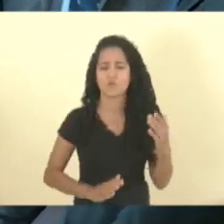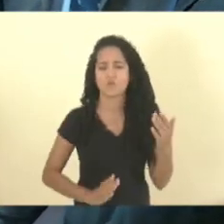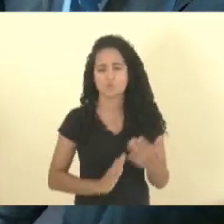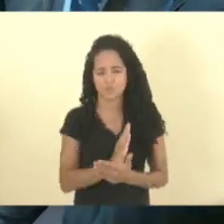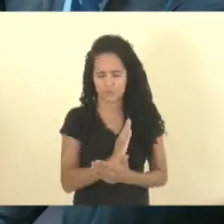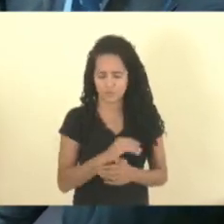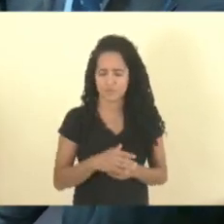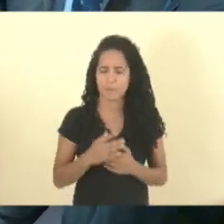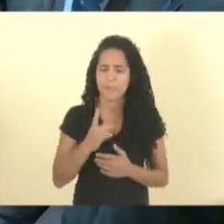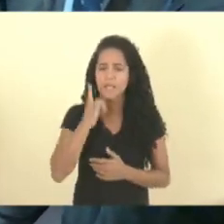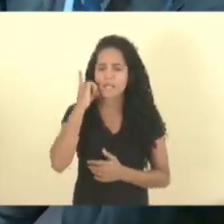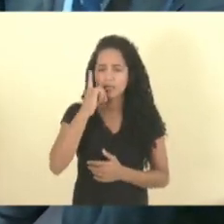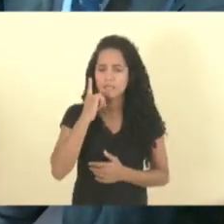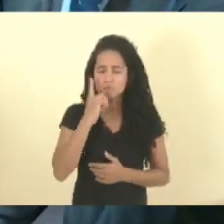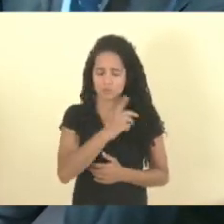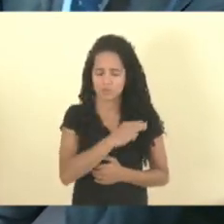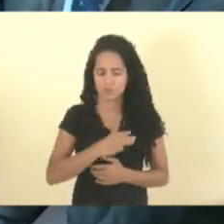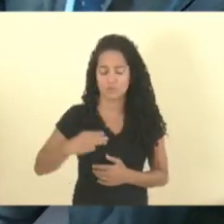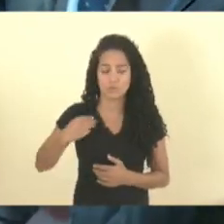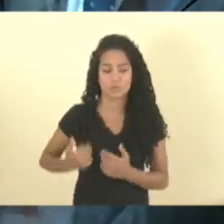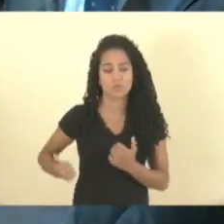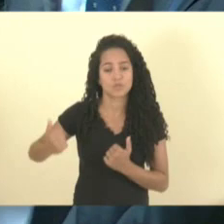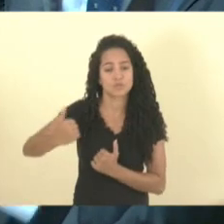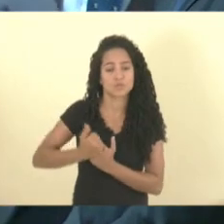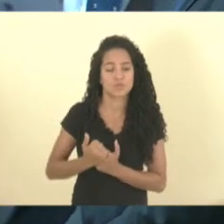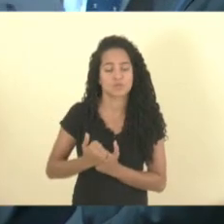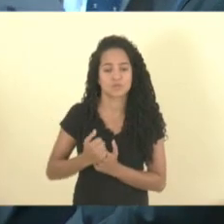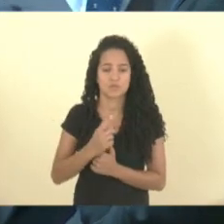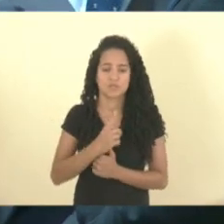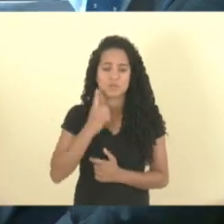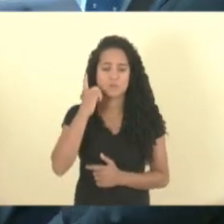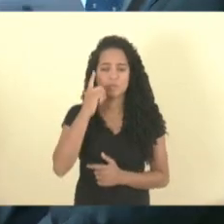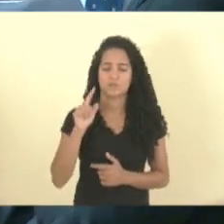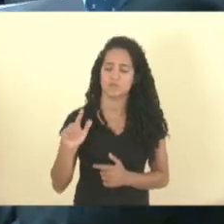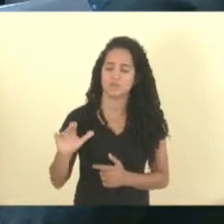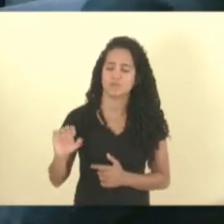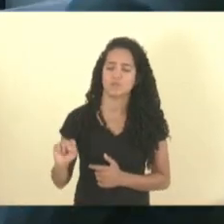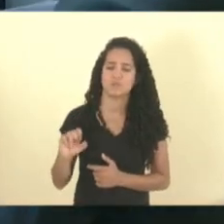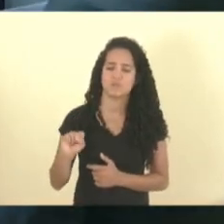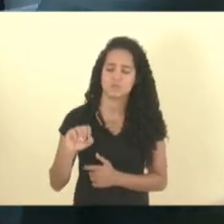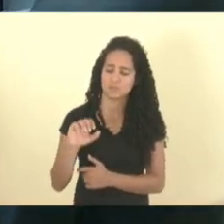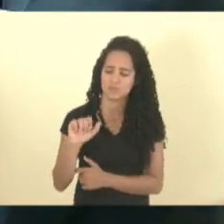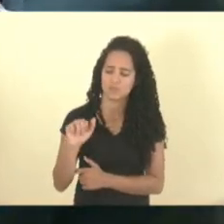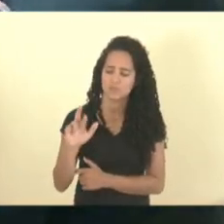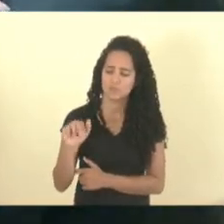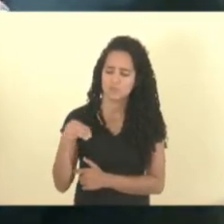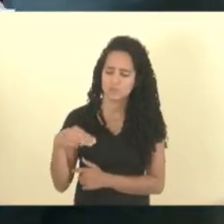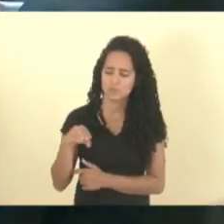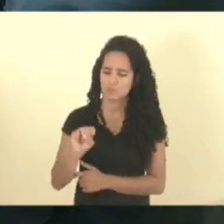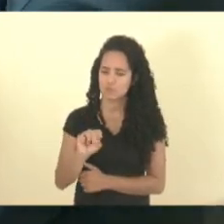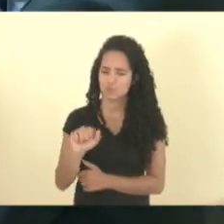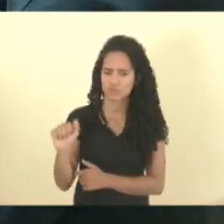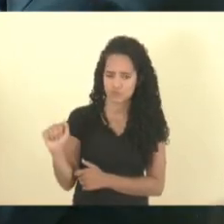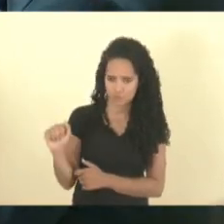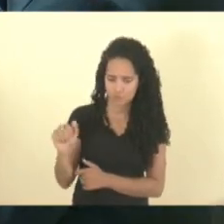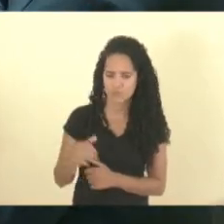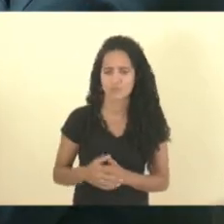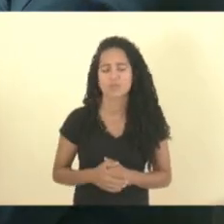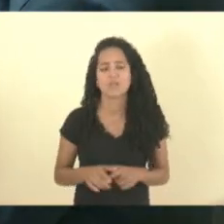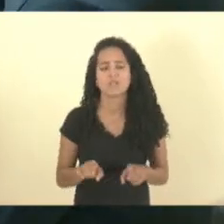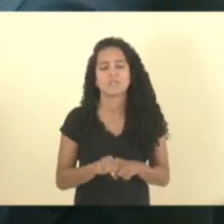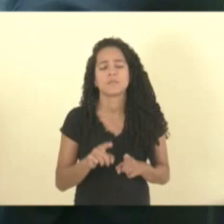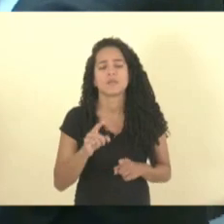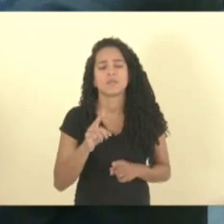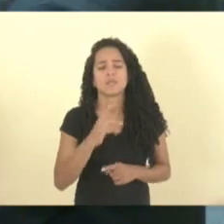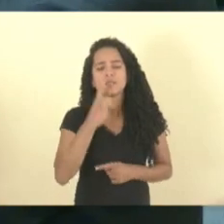Com relator, deputado Coronel Wellington, está substituindo deputado Lucas Caramuça. Com relator, relatório é dele,